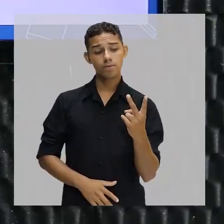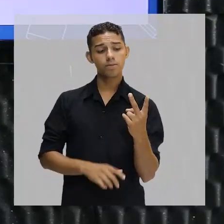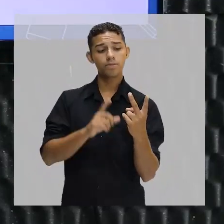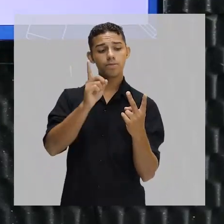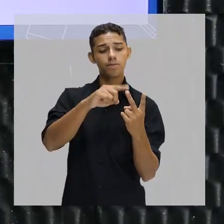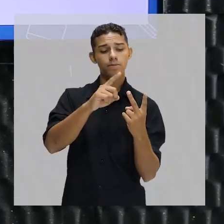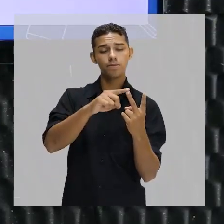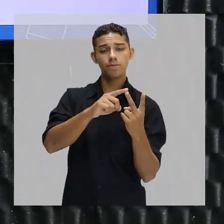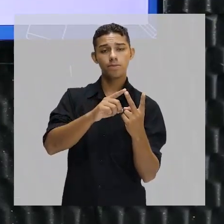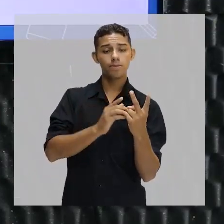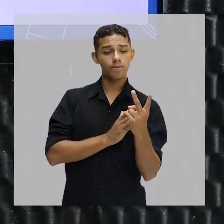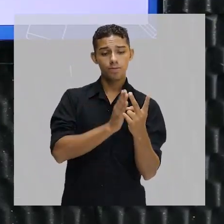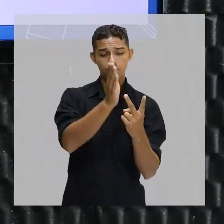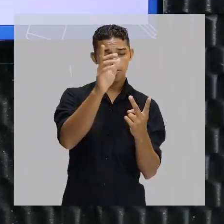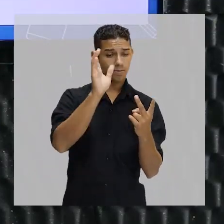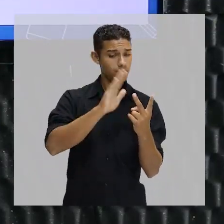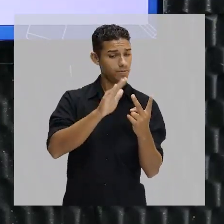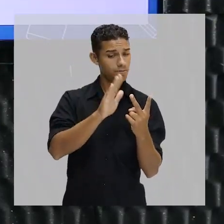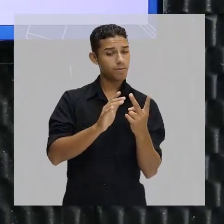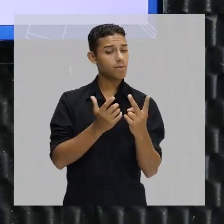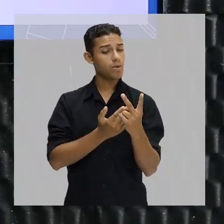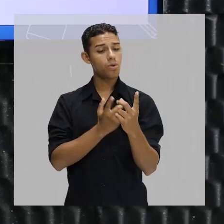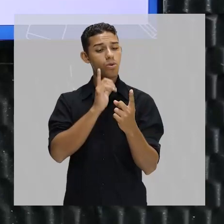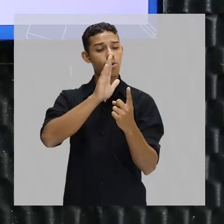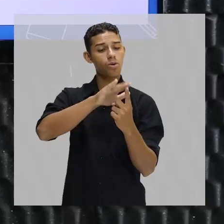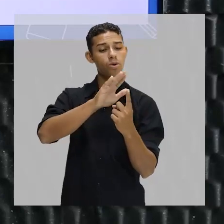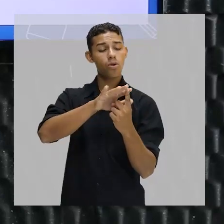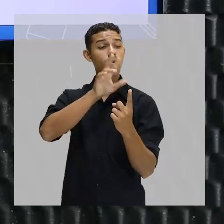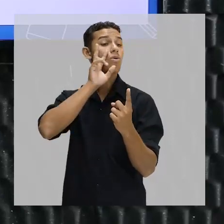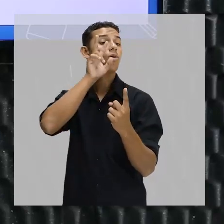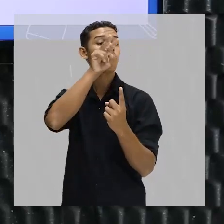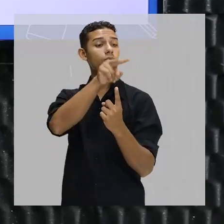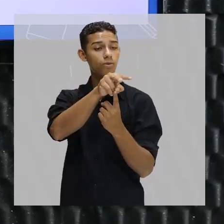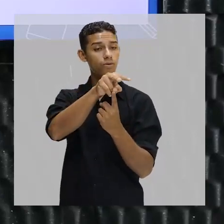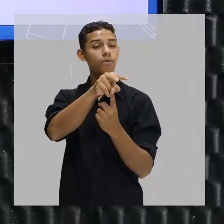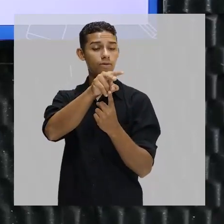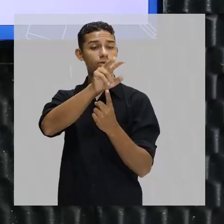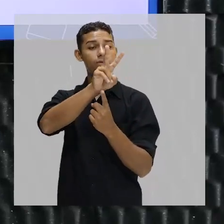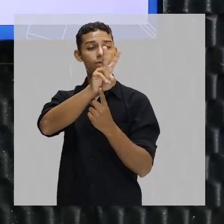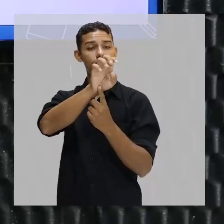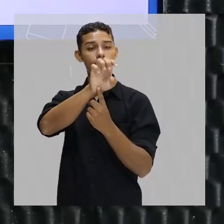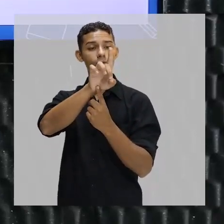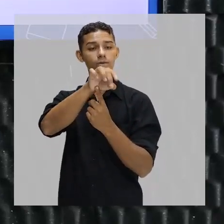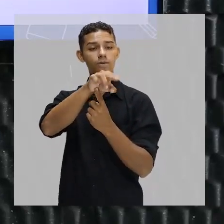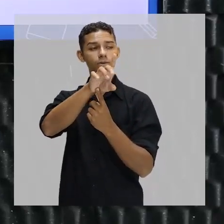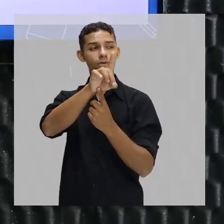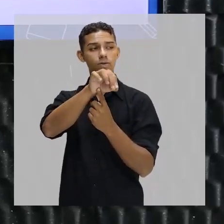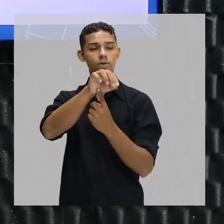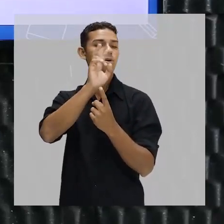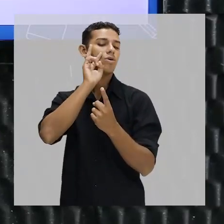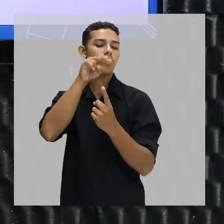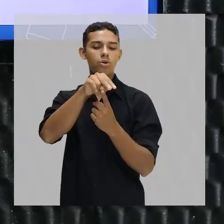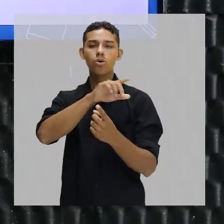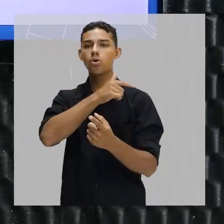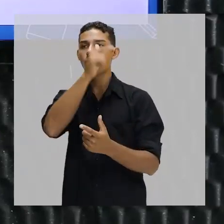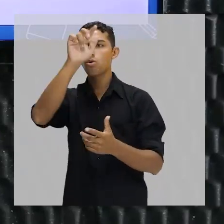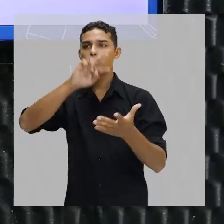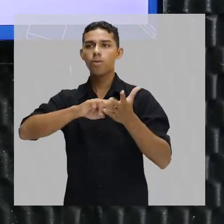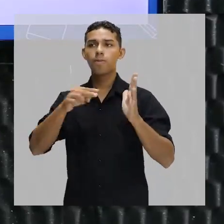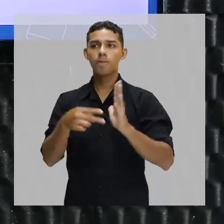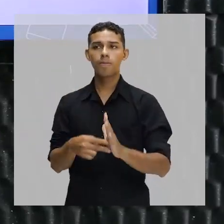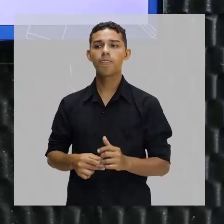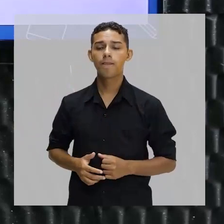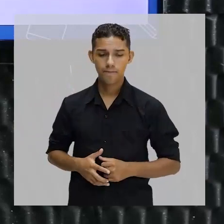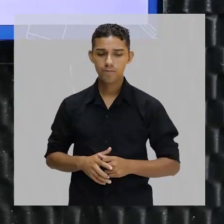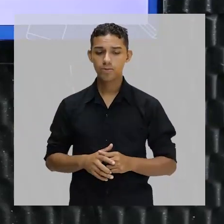medida que você vai lendo o texto, ele vai lhe dando outras pistas. Ele vai lhe dando um outro contexto, um outro sentido. Ele